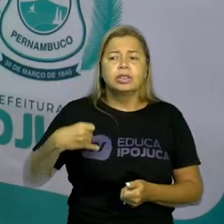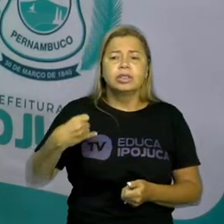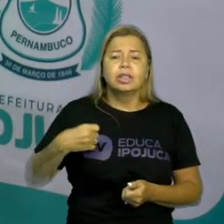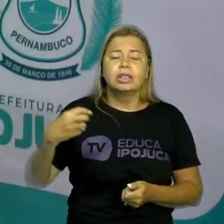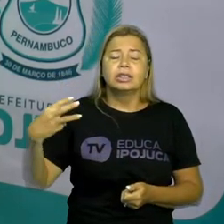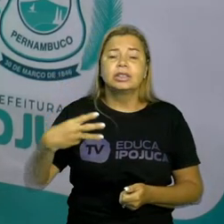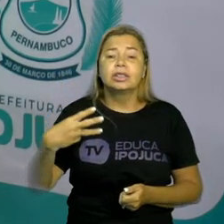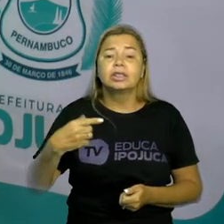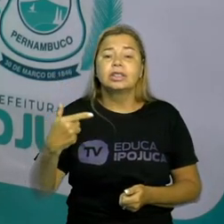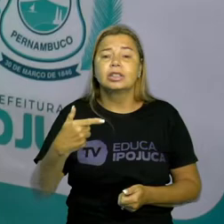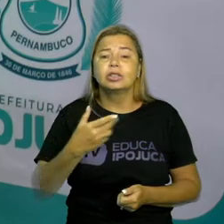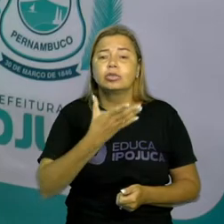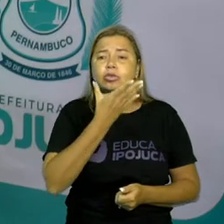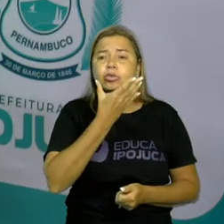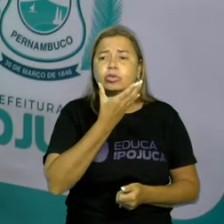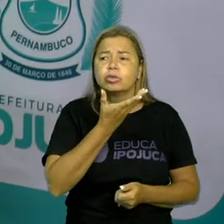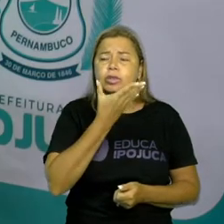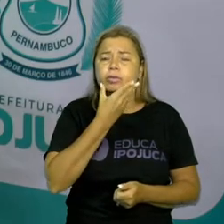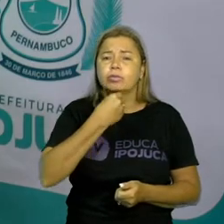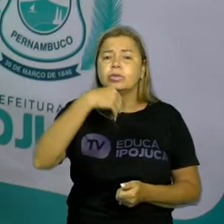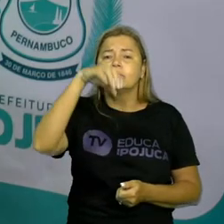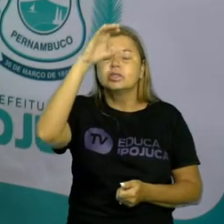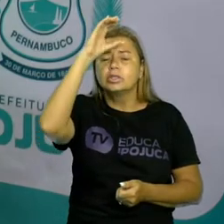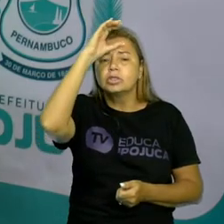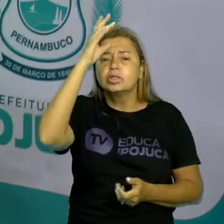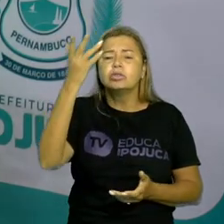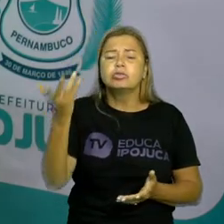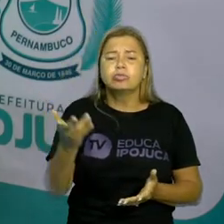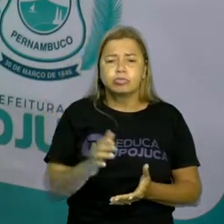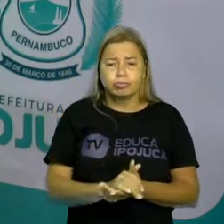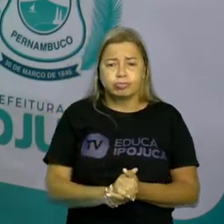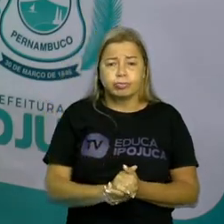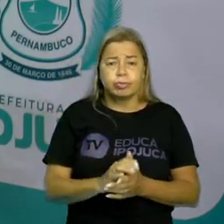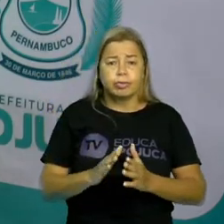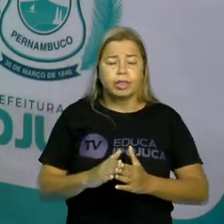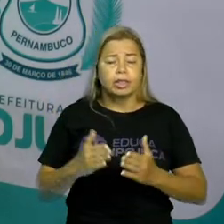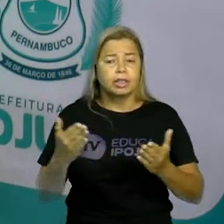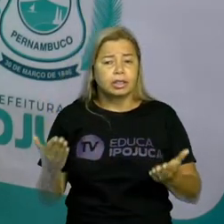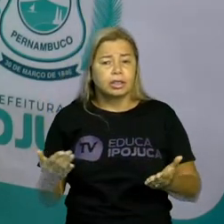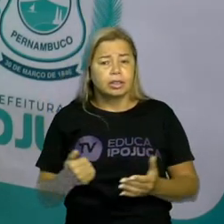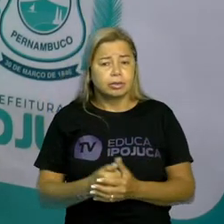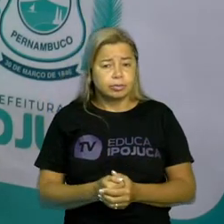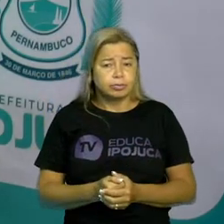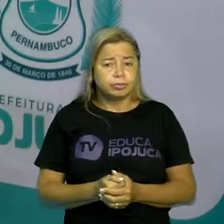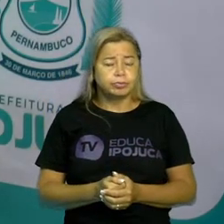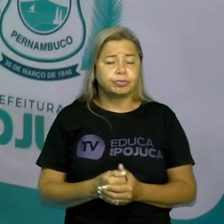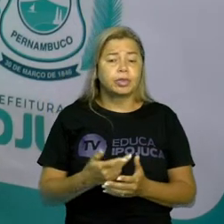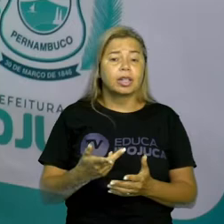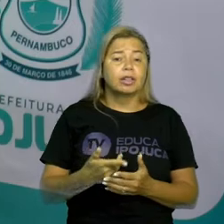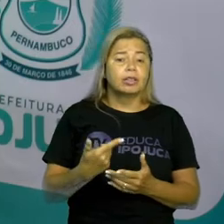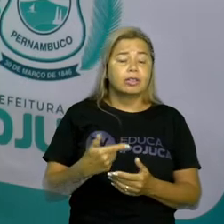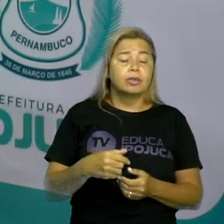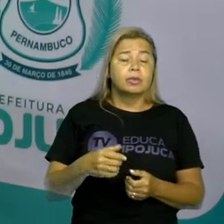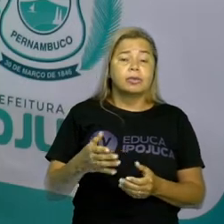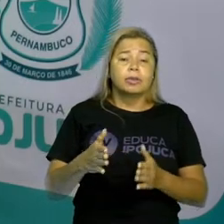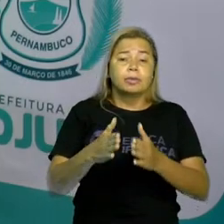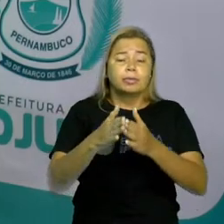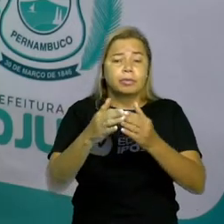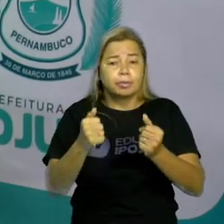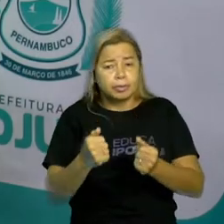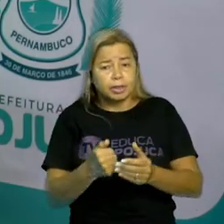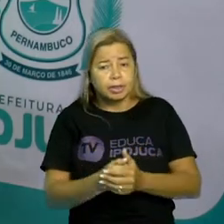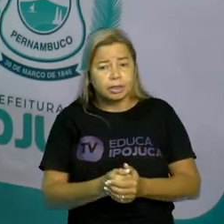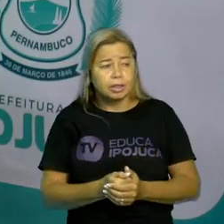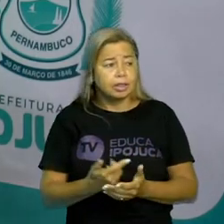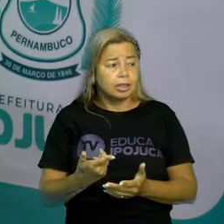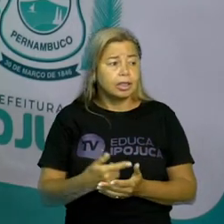total de 16. Em 2005, eu vou colocar aqui menos os 16 que eu encontrei e ele vai